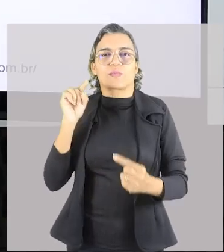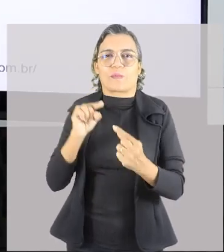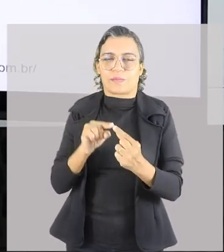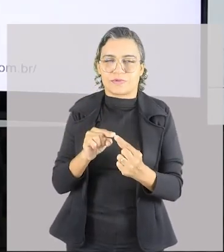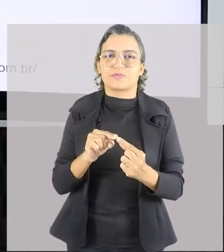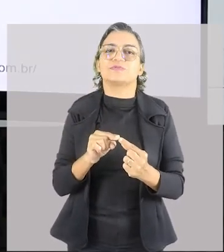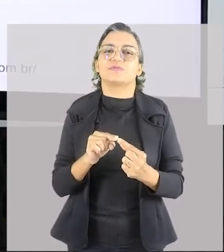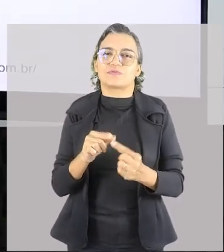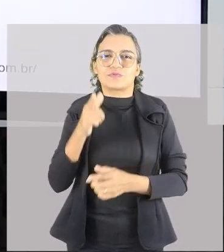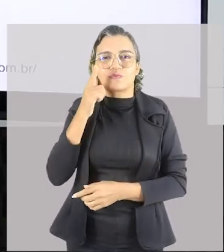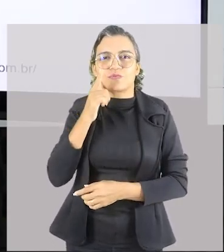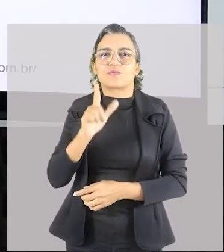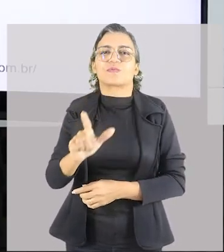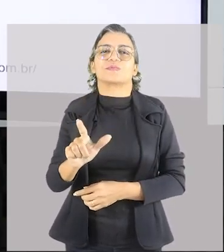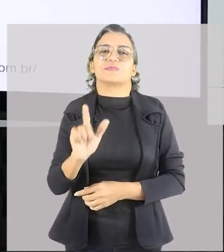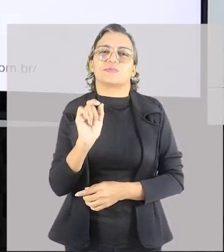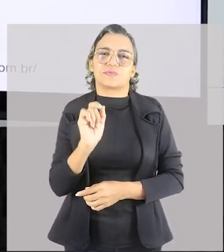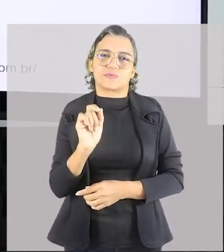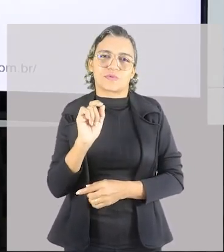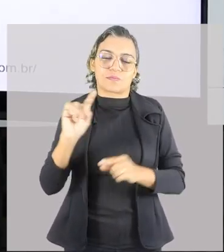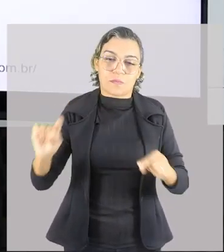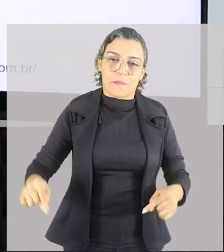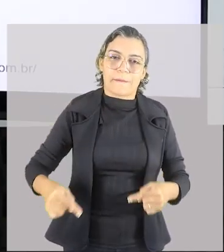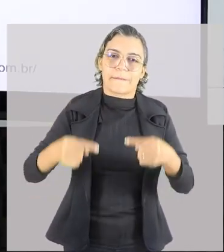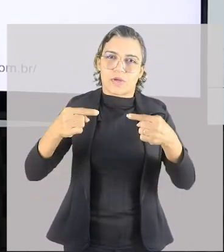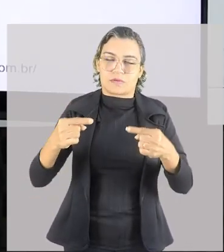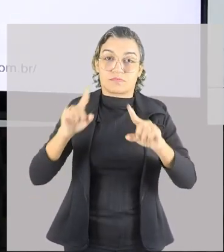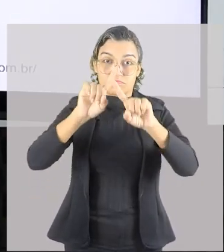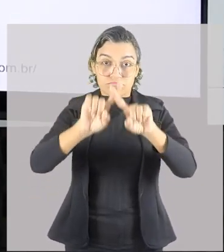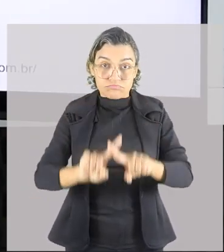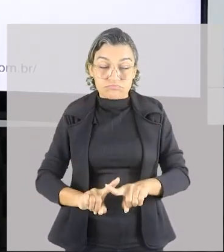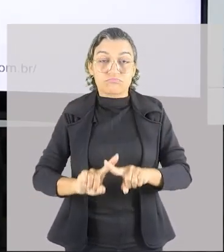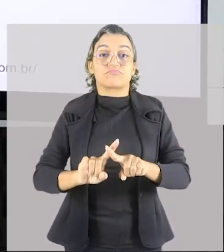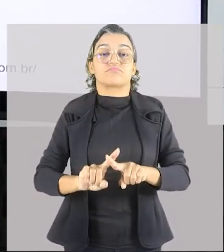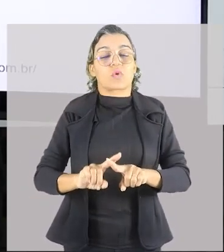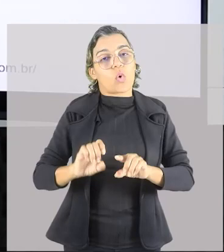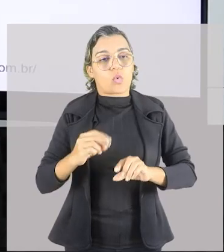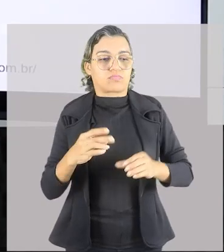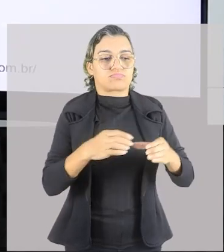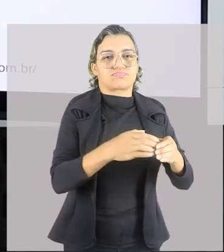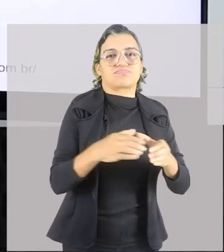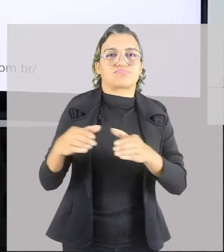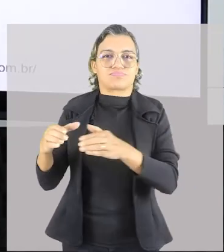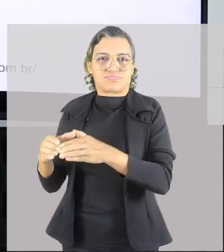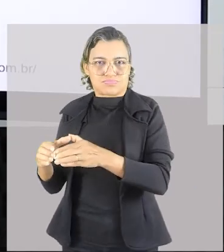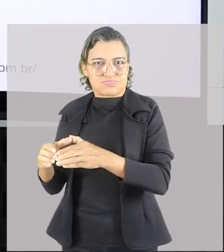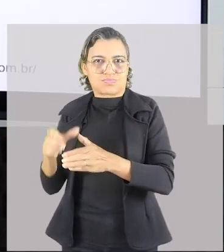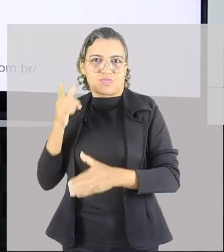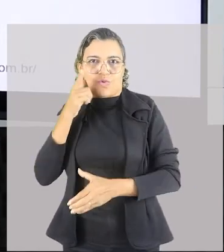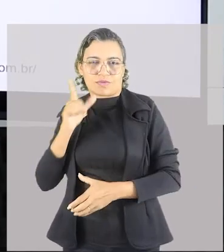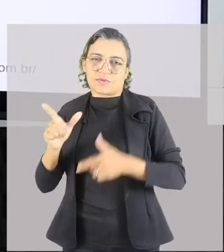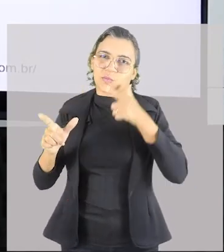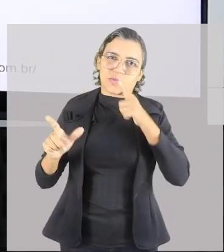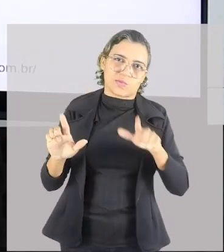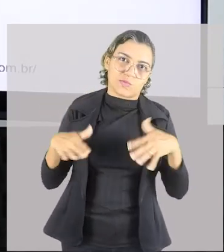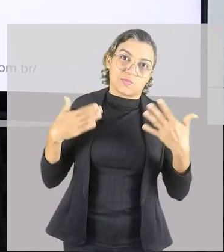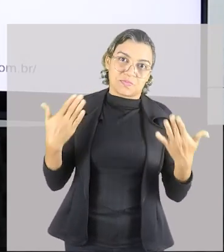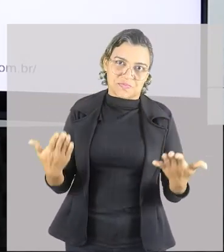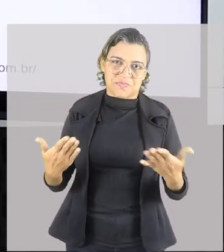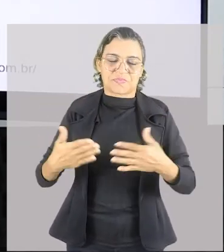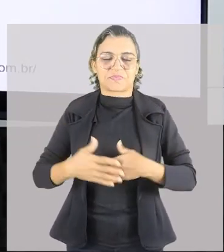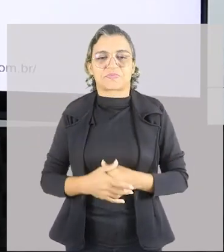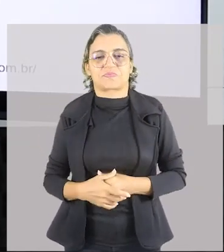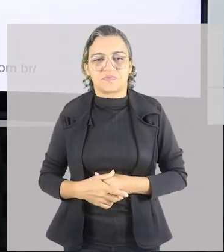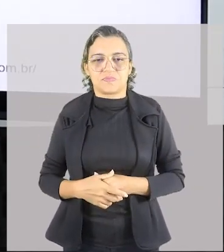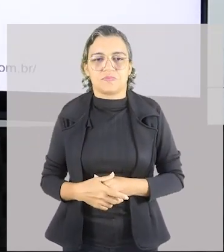objetivo de ganhar um adversário ou de ganhar uma equipe adversária, tá bom?